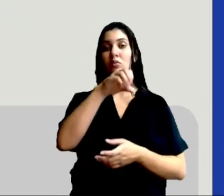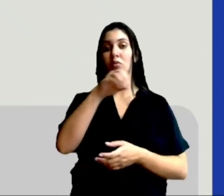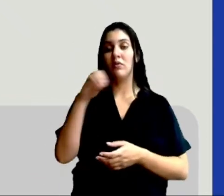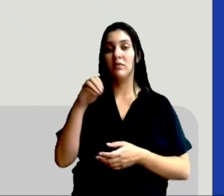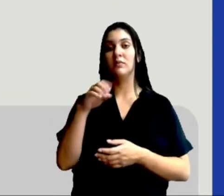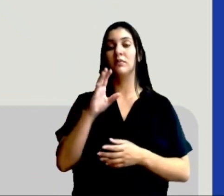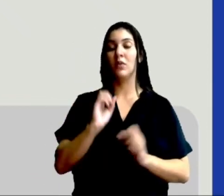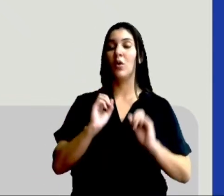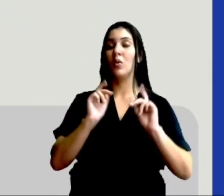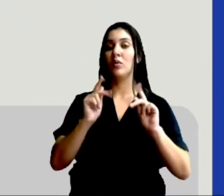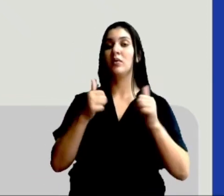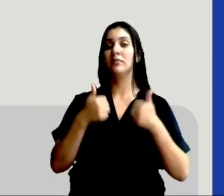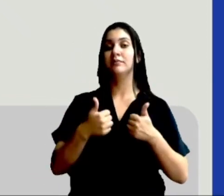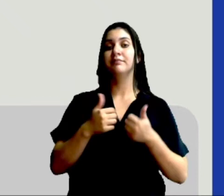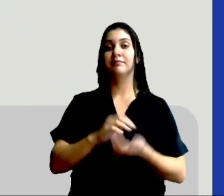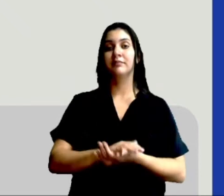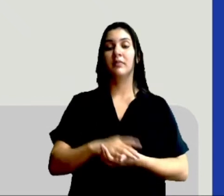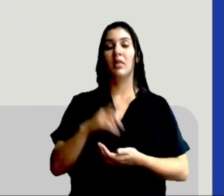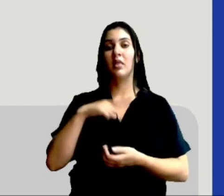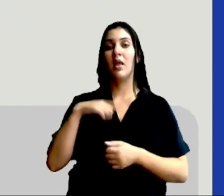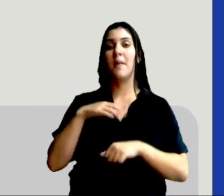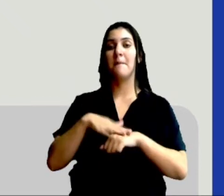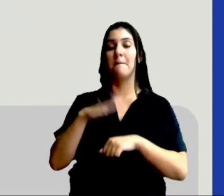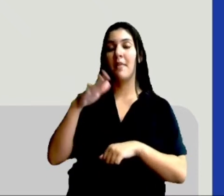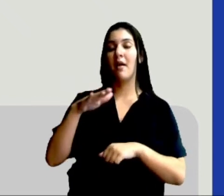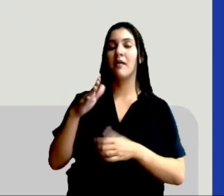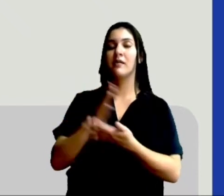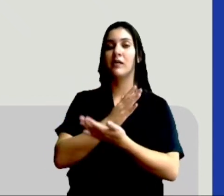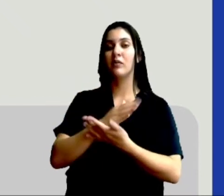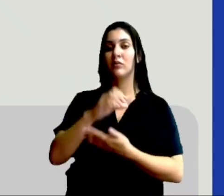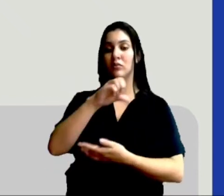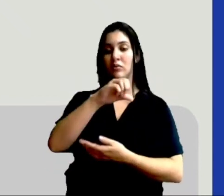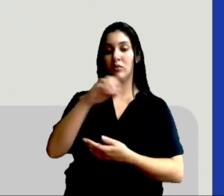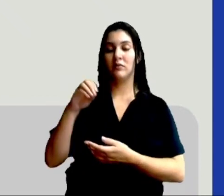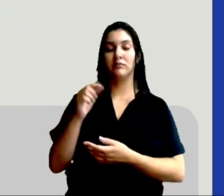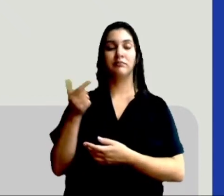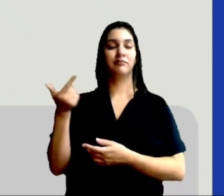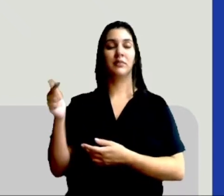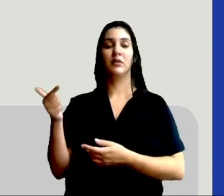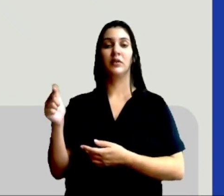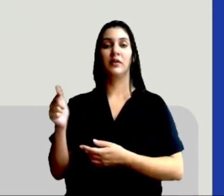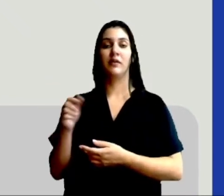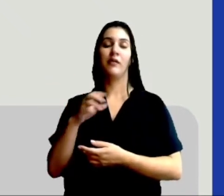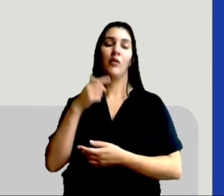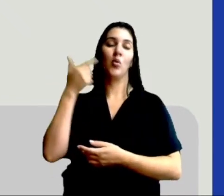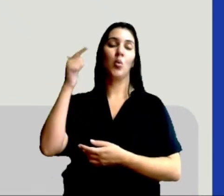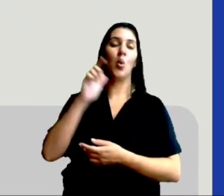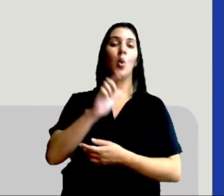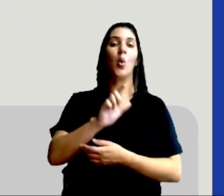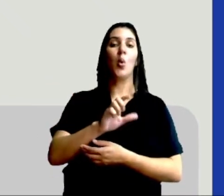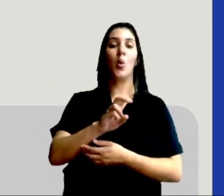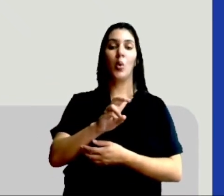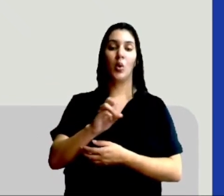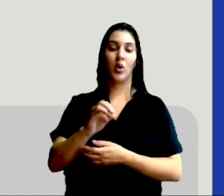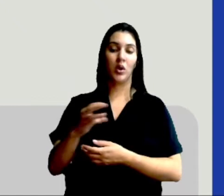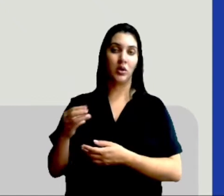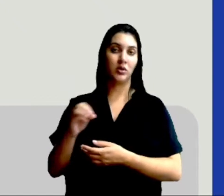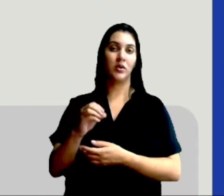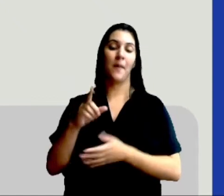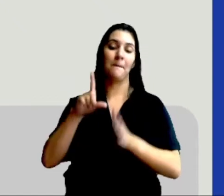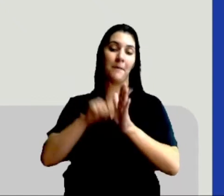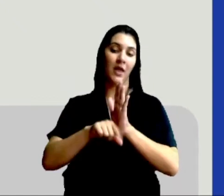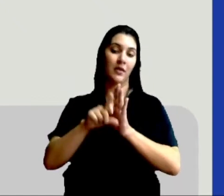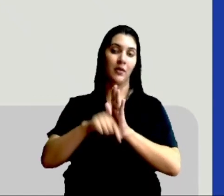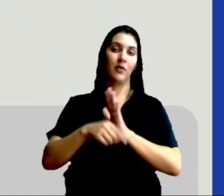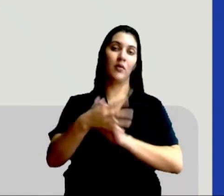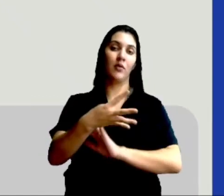900. Beleza. Tem mais algum com 900? Não, os outros têm. 539 é menor do que